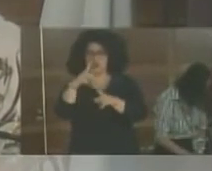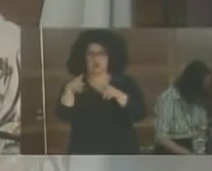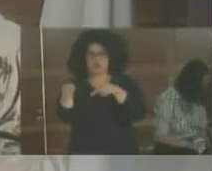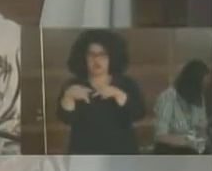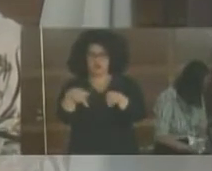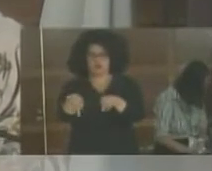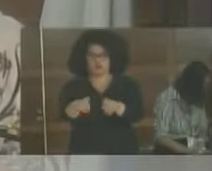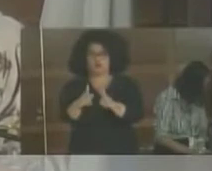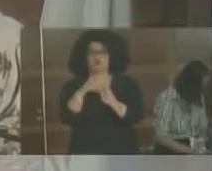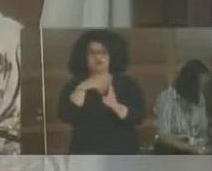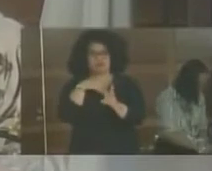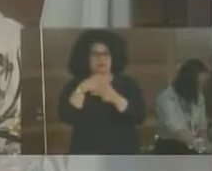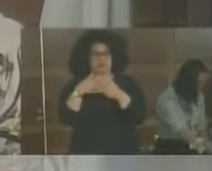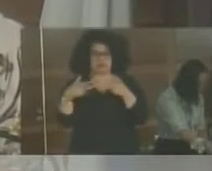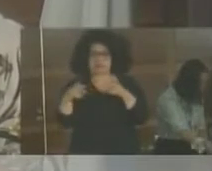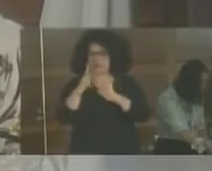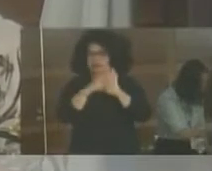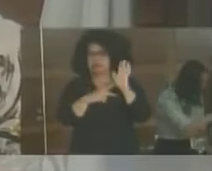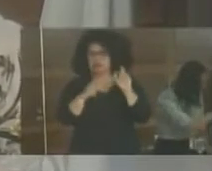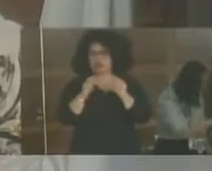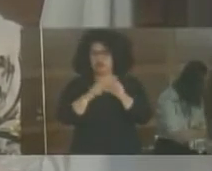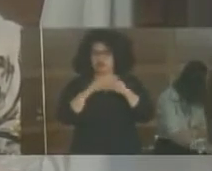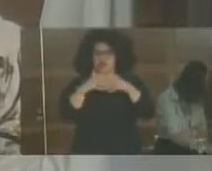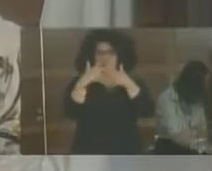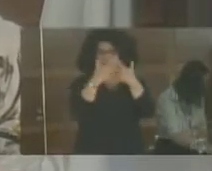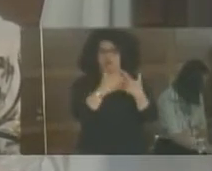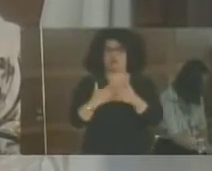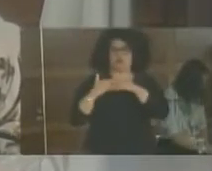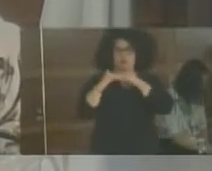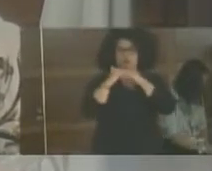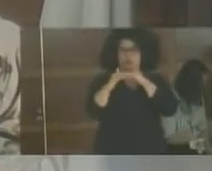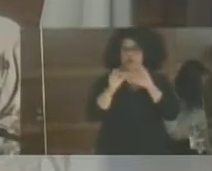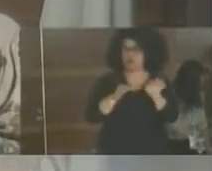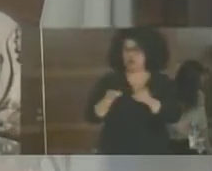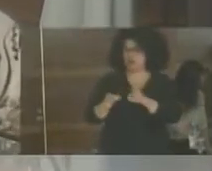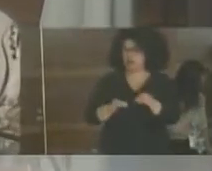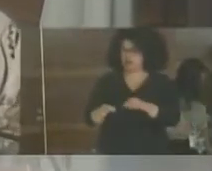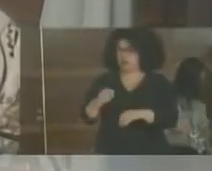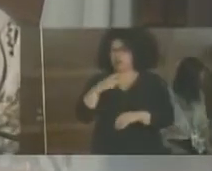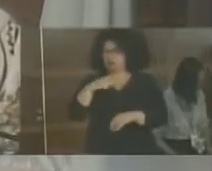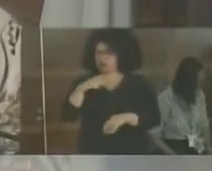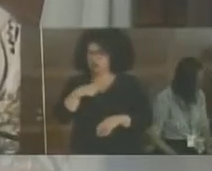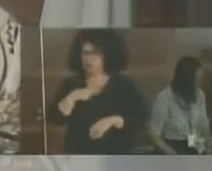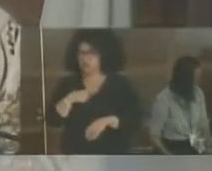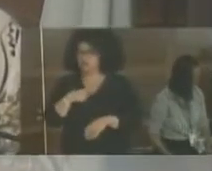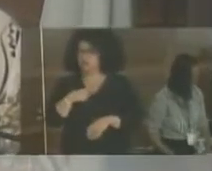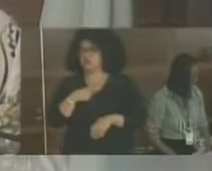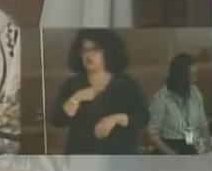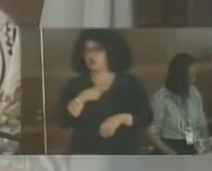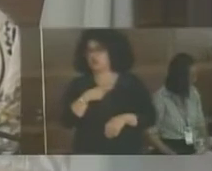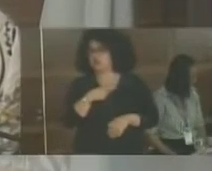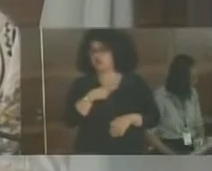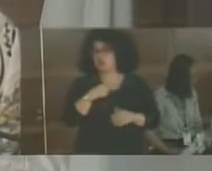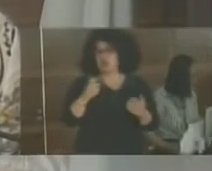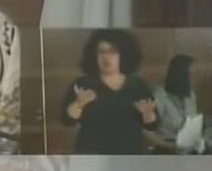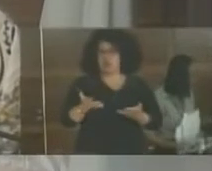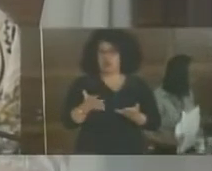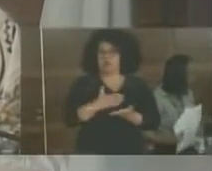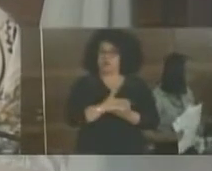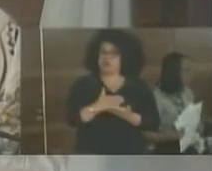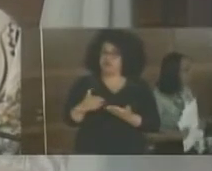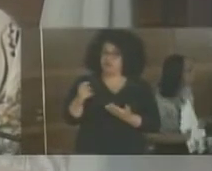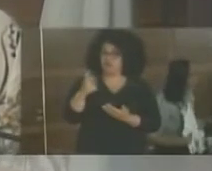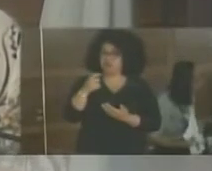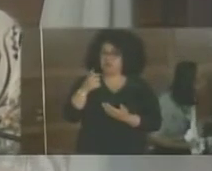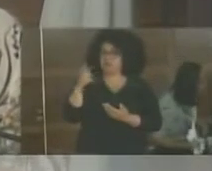ruas lá, da minha, da vereadora Luciana, de outros vereadores também, que vão começar daqui a pouco.